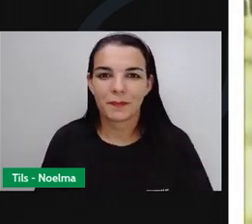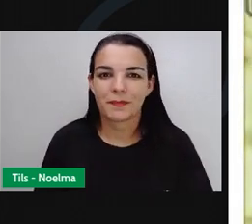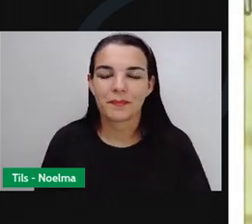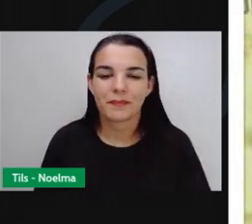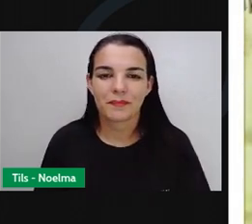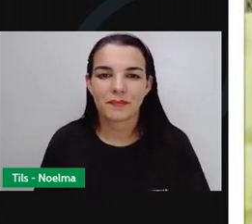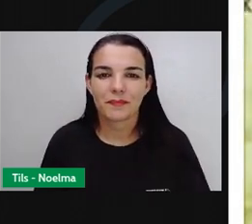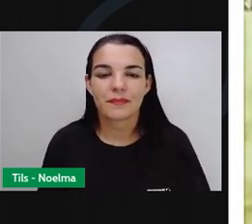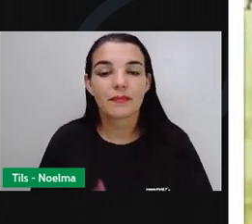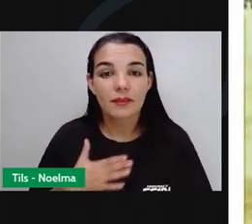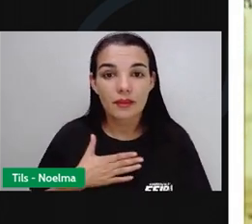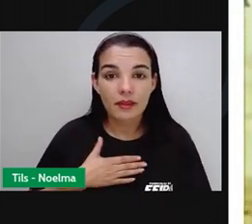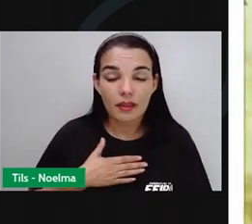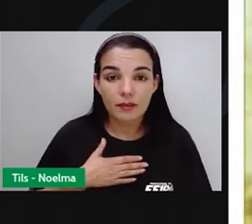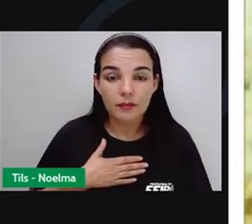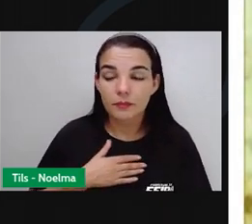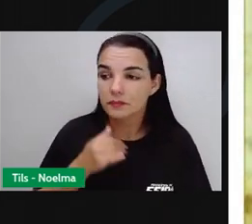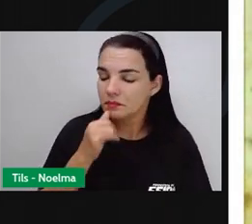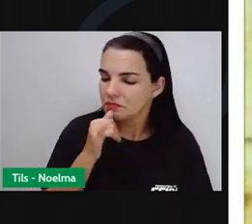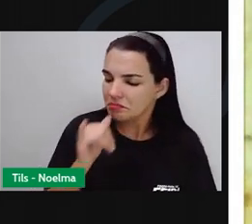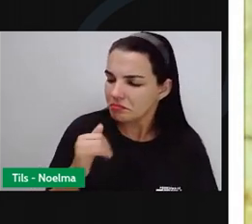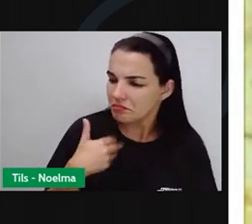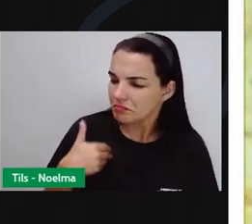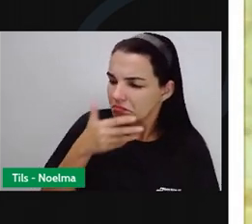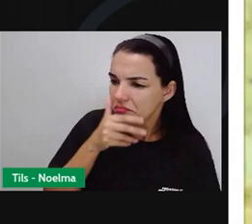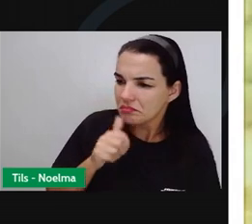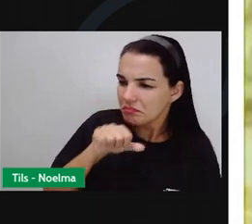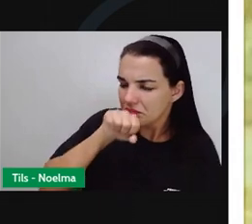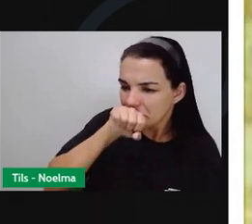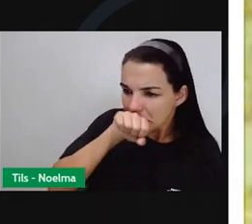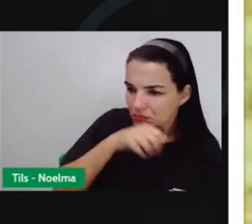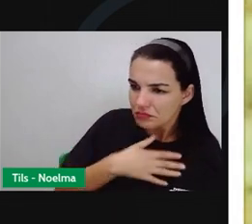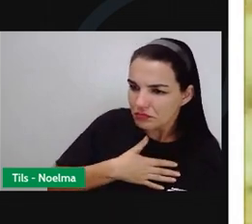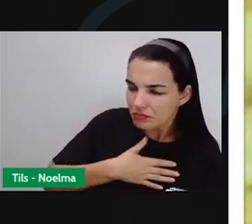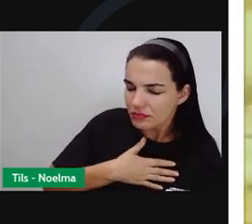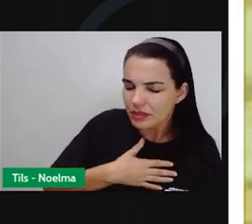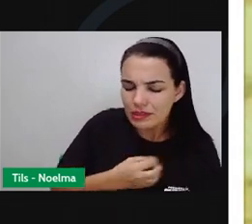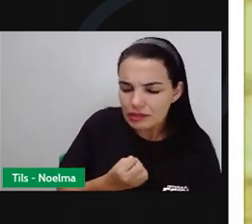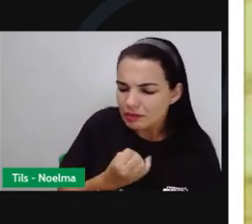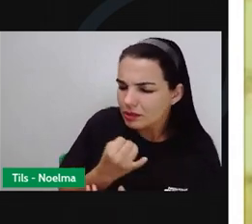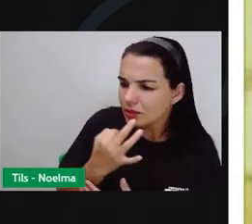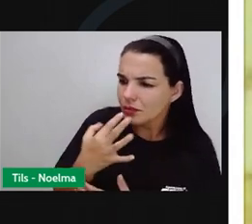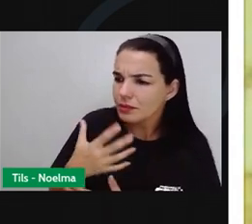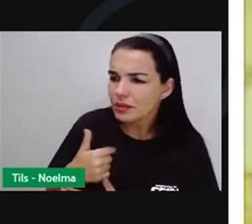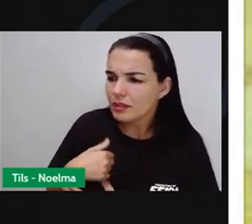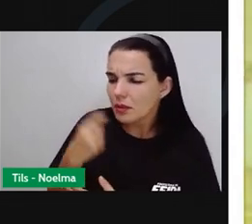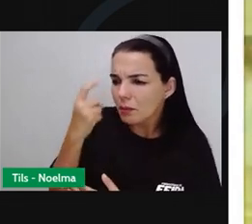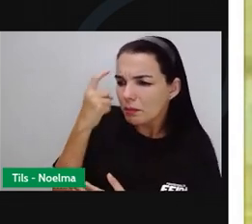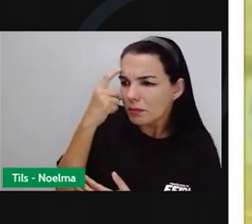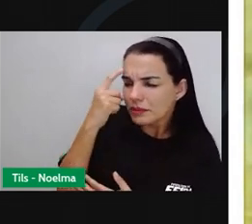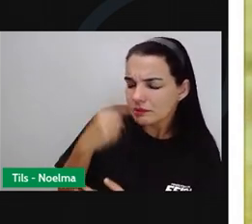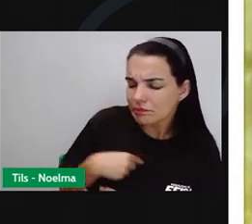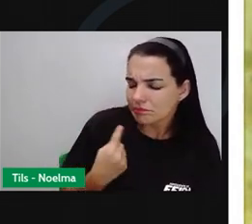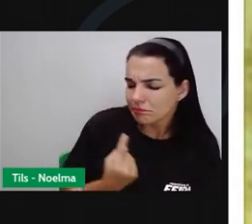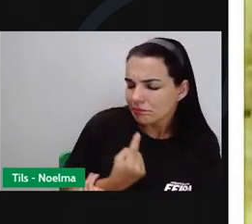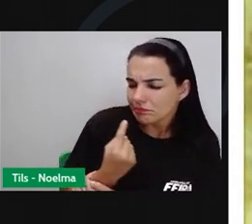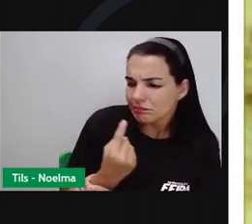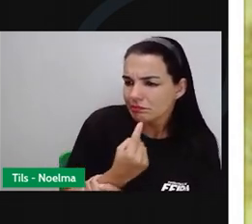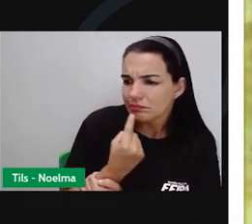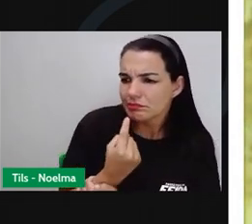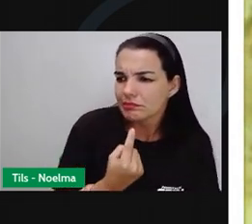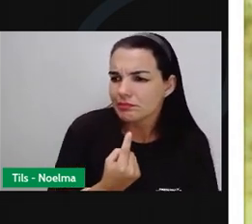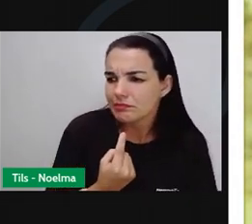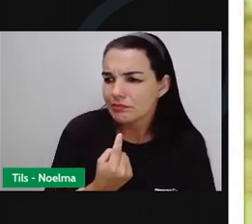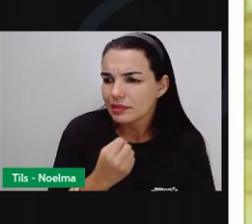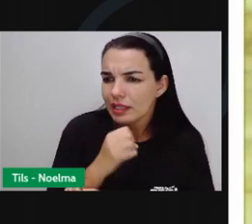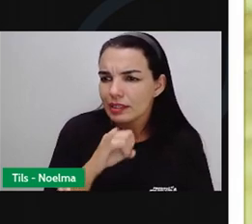Eu disse Mãe, quantas vezes eu penso aqui sozinho se eu